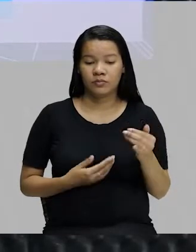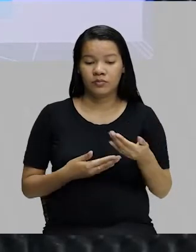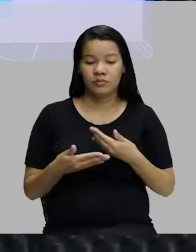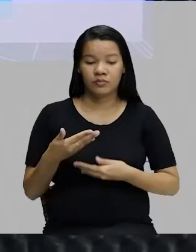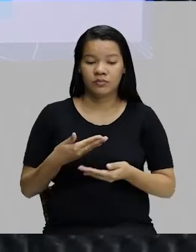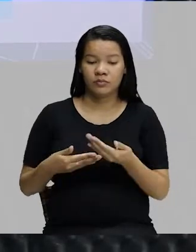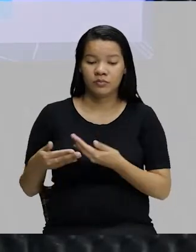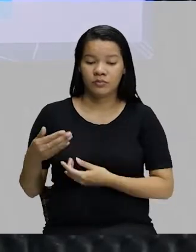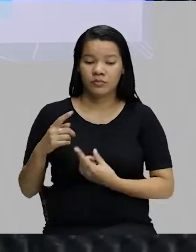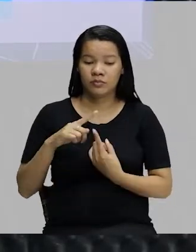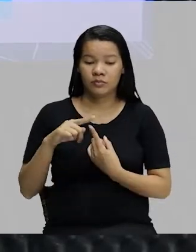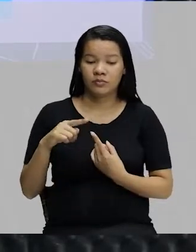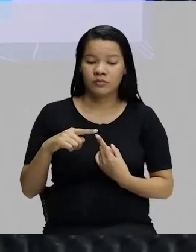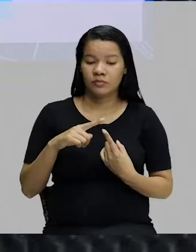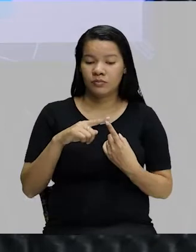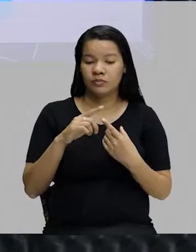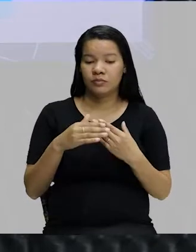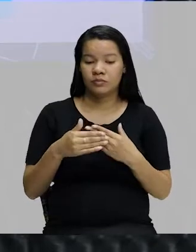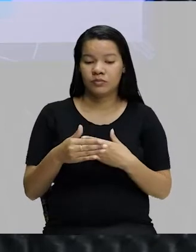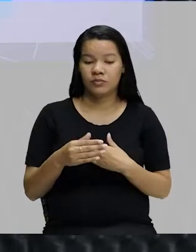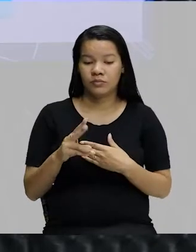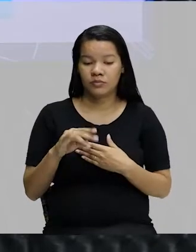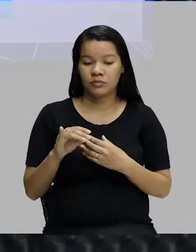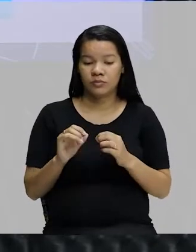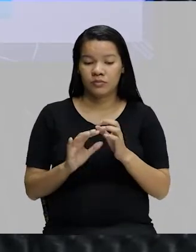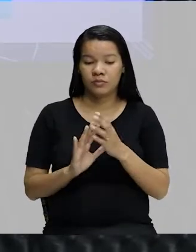interagir com um tipo de partícula e vai gerar o urânio